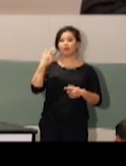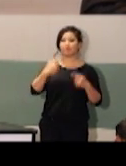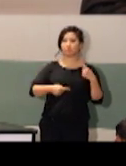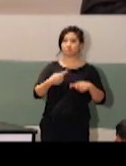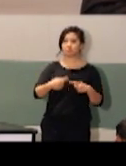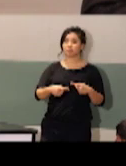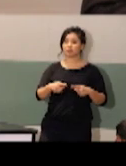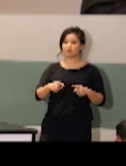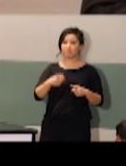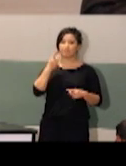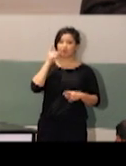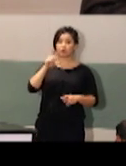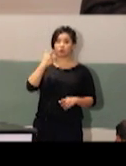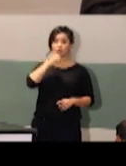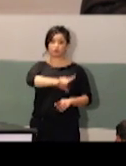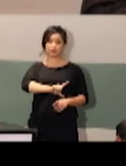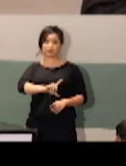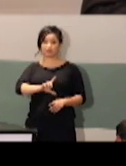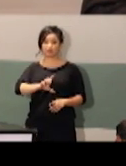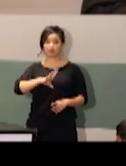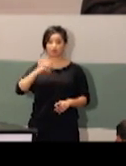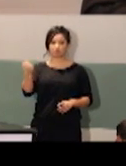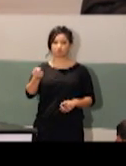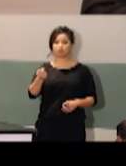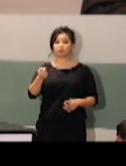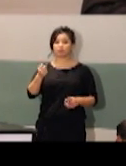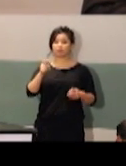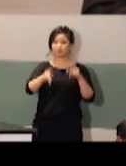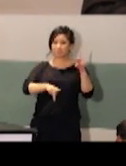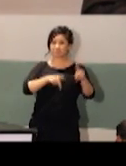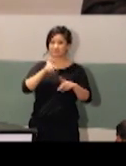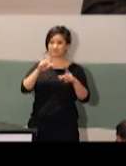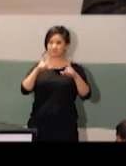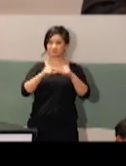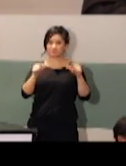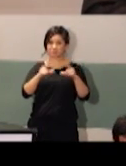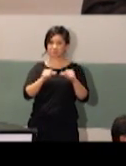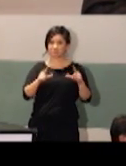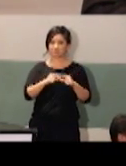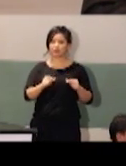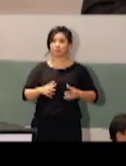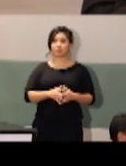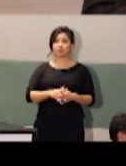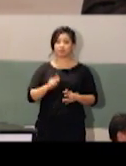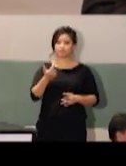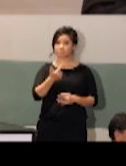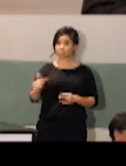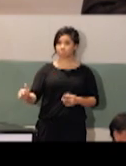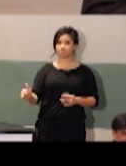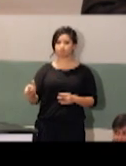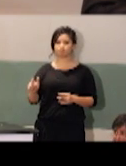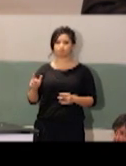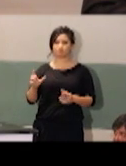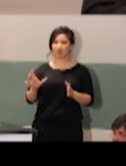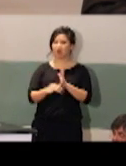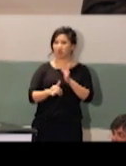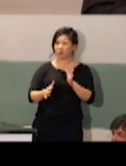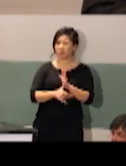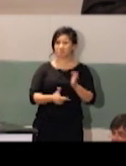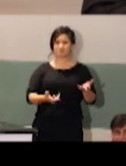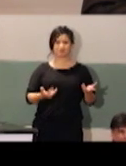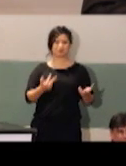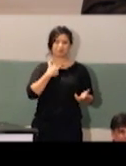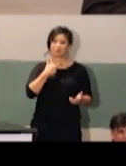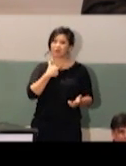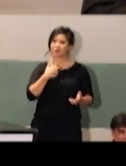da população brasileira. Foi a população brasileira que se mobilizou para dizer chega de corrupção, porque a corrupção tira o dinheiro da saúde, tira o